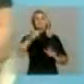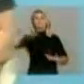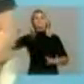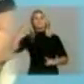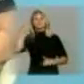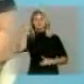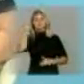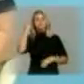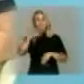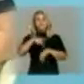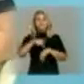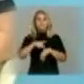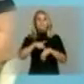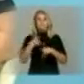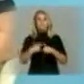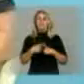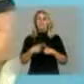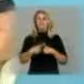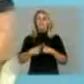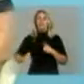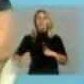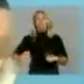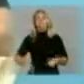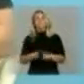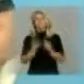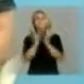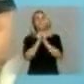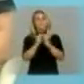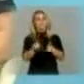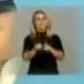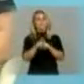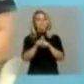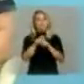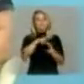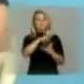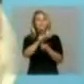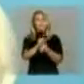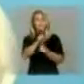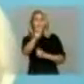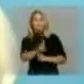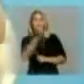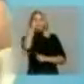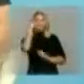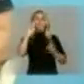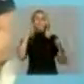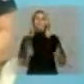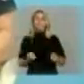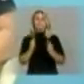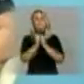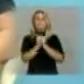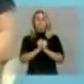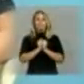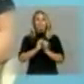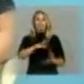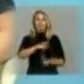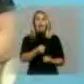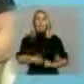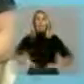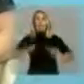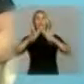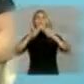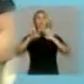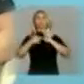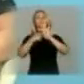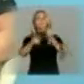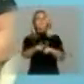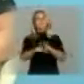o embaixador da eliminação da hanseníase no mundo e pelos direitos humanos, que tem lutado junto à ONU, tem chamado a atenção disso. O Brasil é